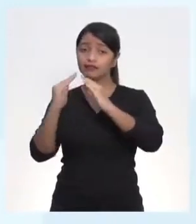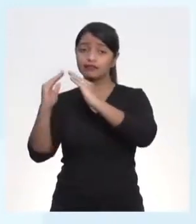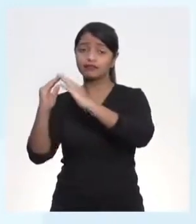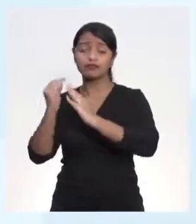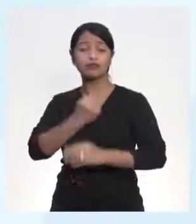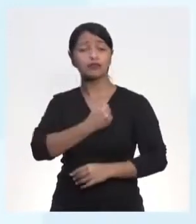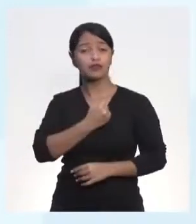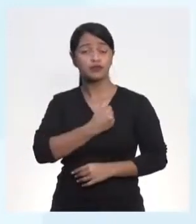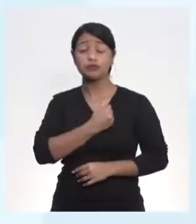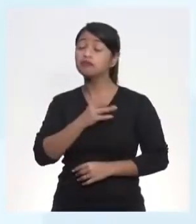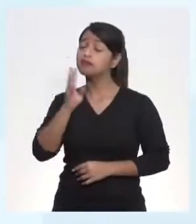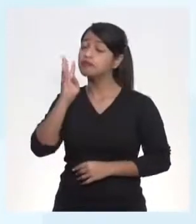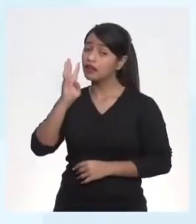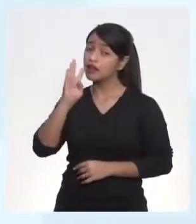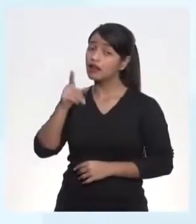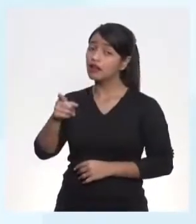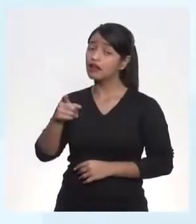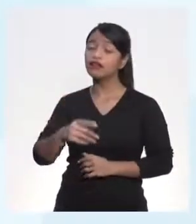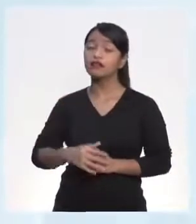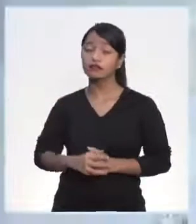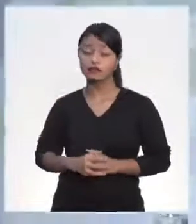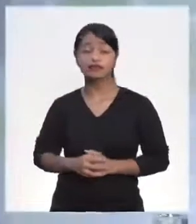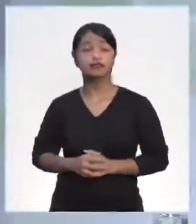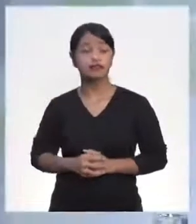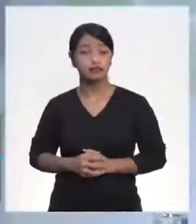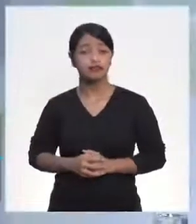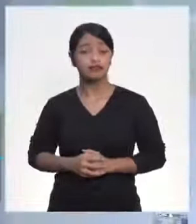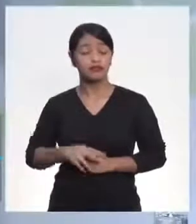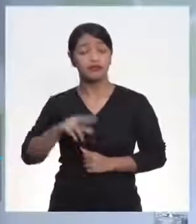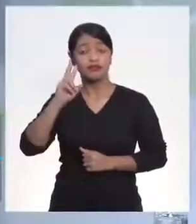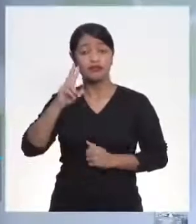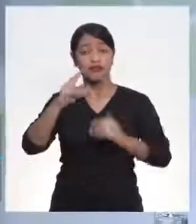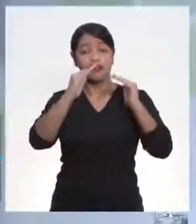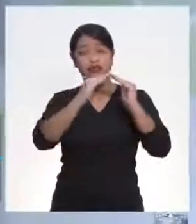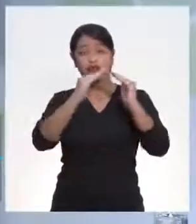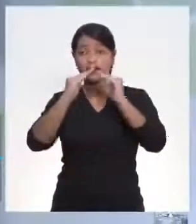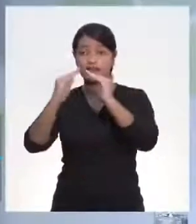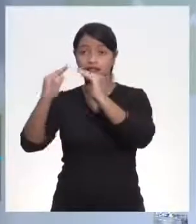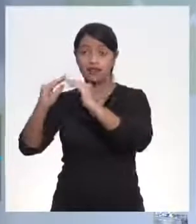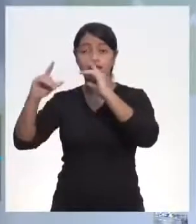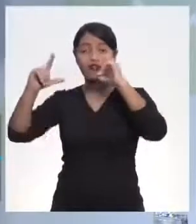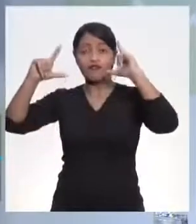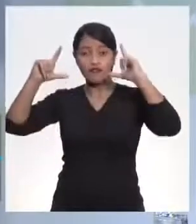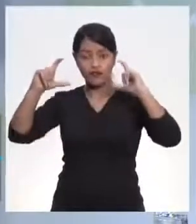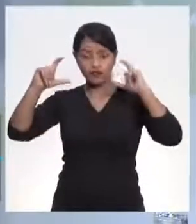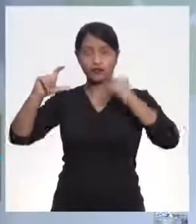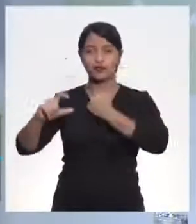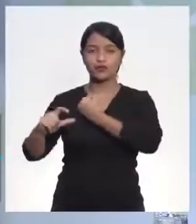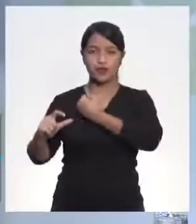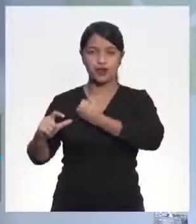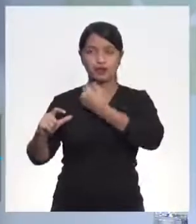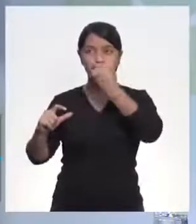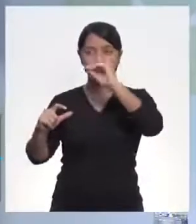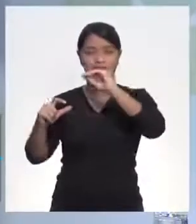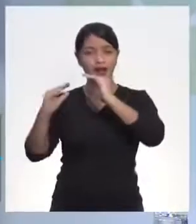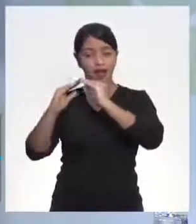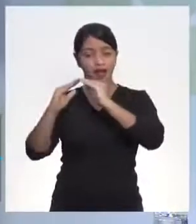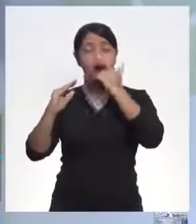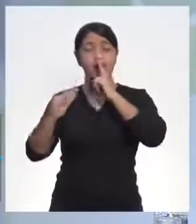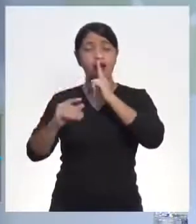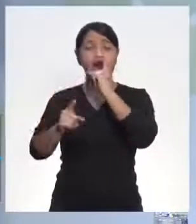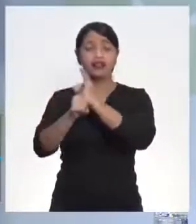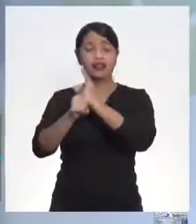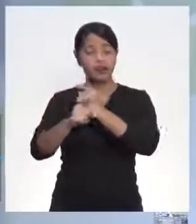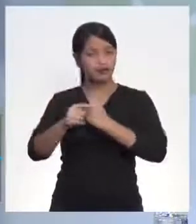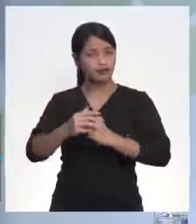legal esse exemplo, né? Verdade. Tirou foto lá dos múltiplos, tirou foto da casa, né? No número da casa e encontrou os múltiplos.